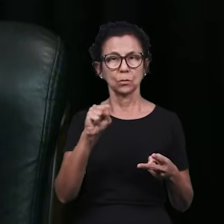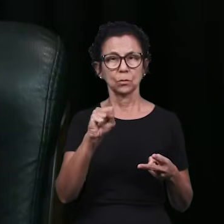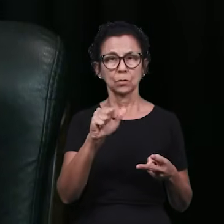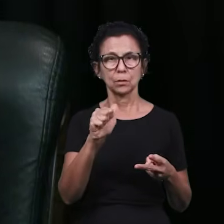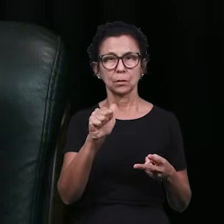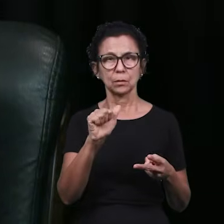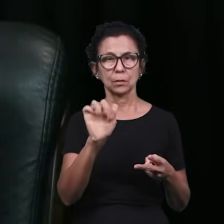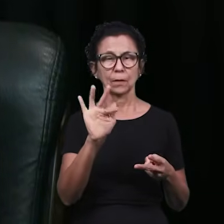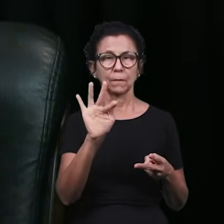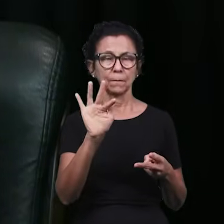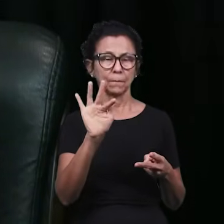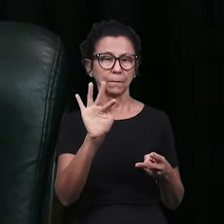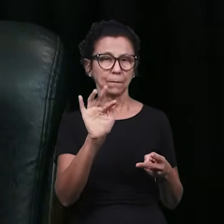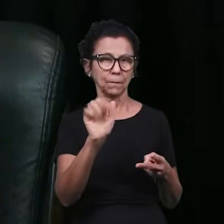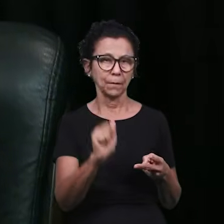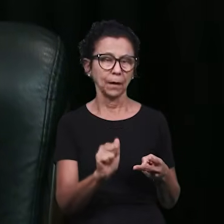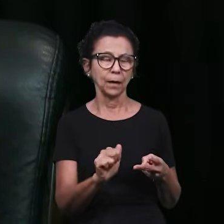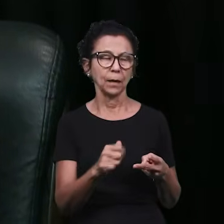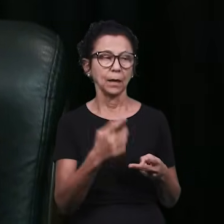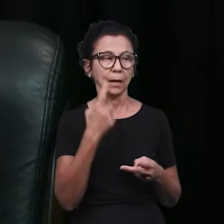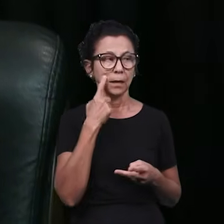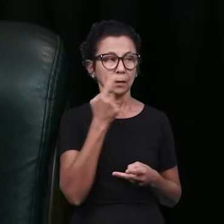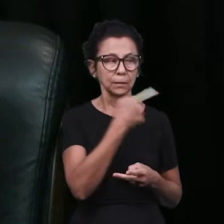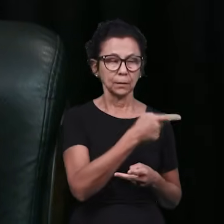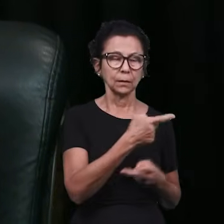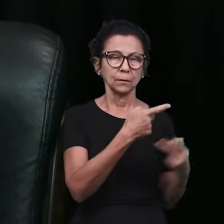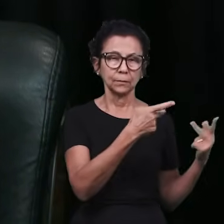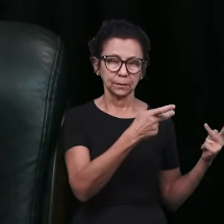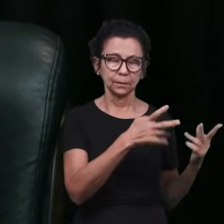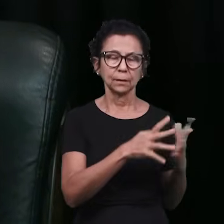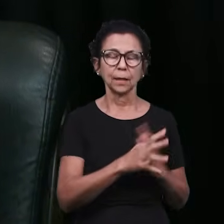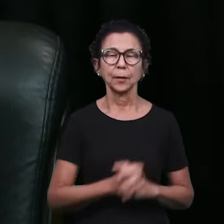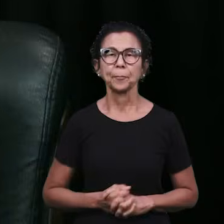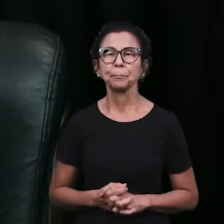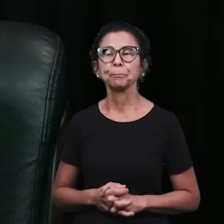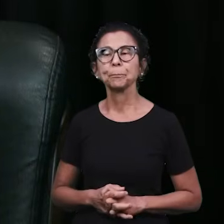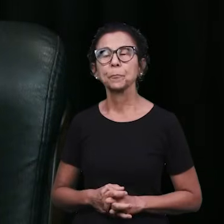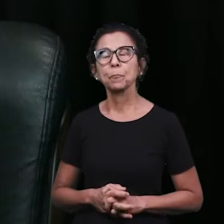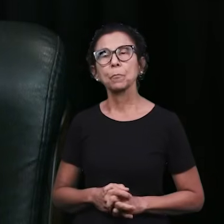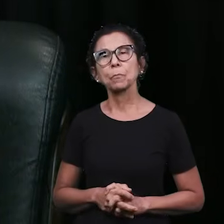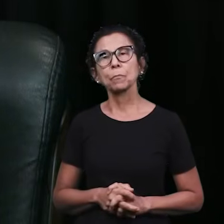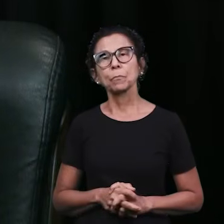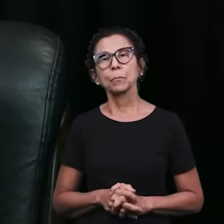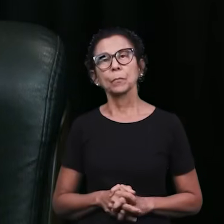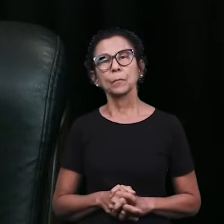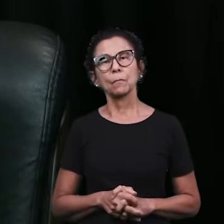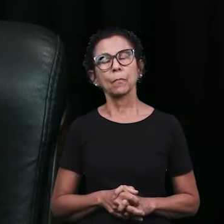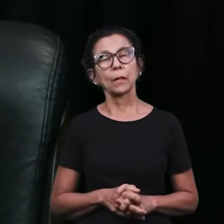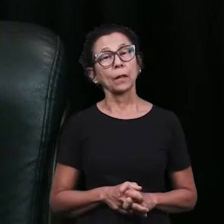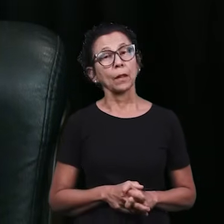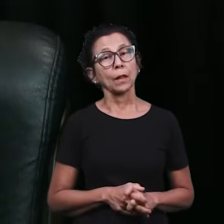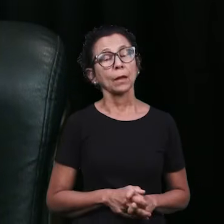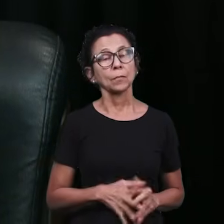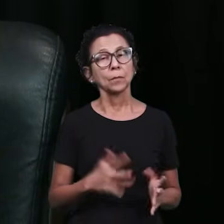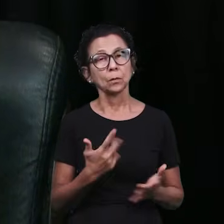Deus para que, viesse a confirmação de Deus se eles pudessem ou não para aquela batalha,